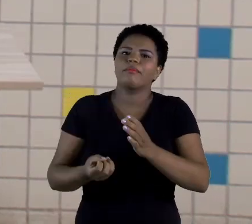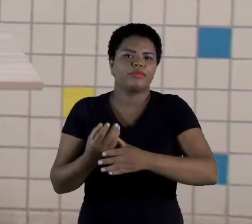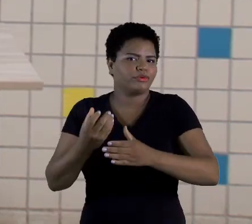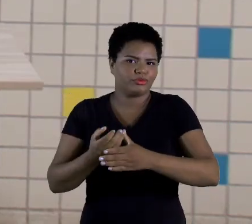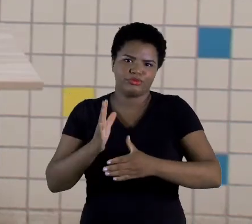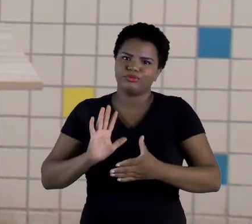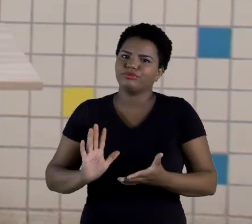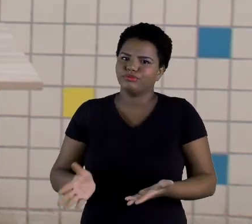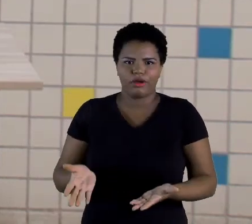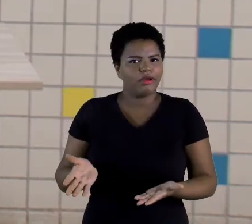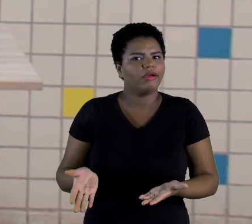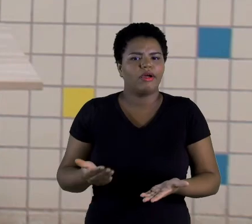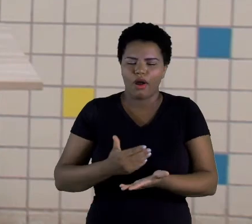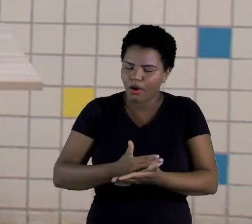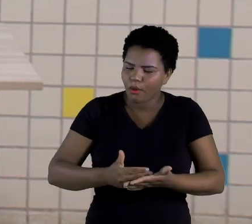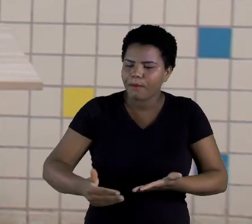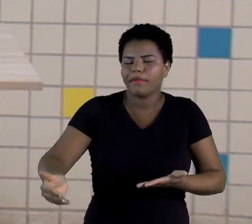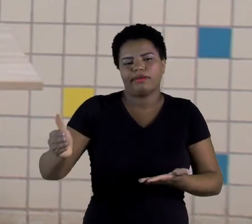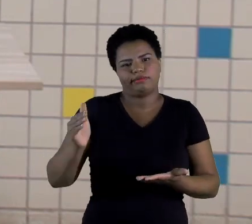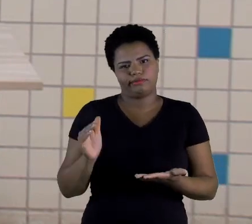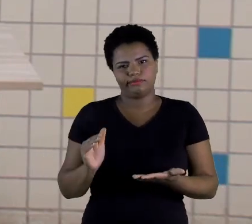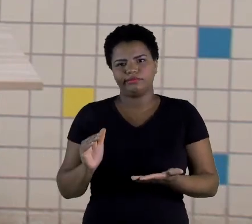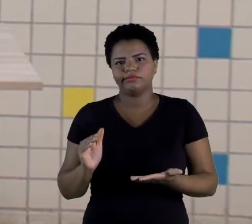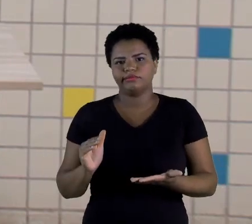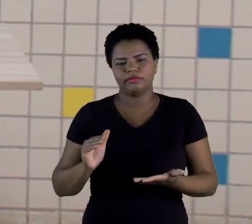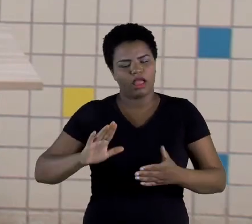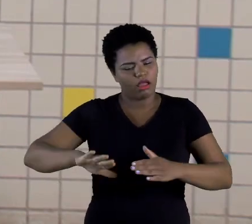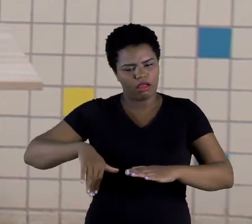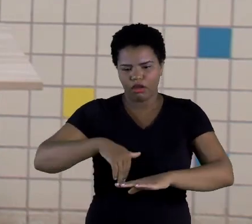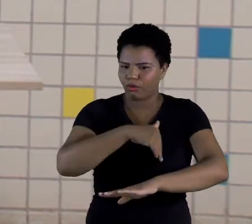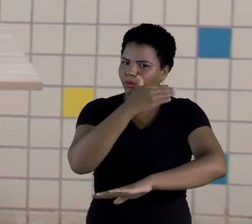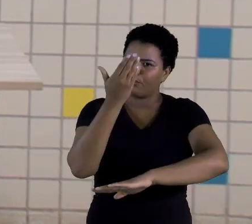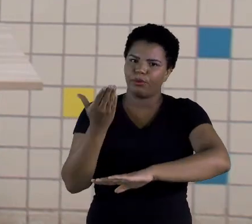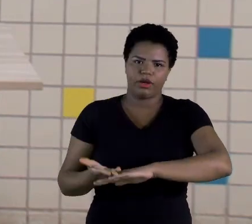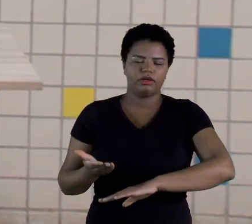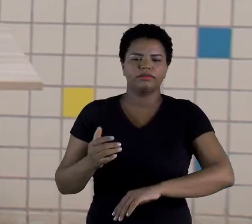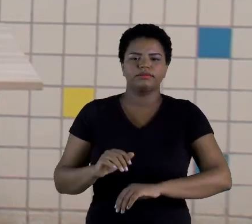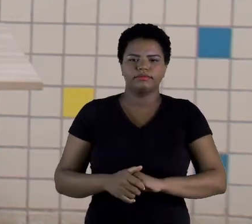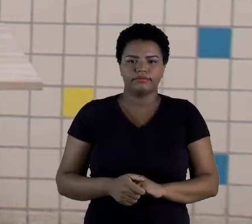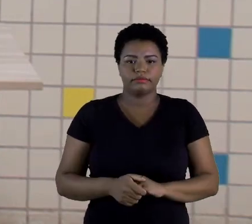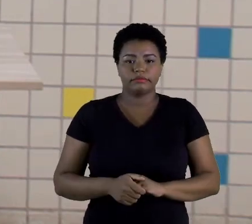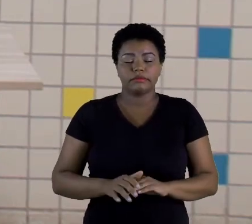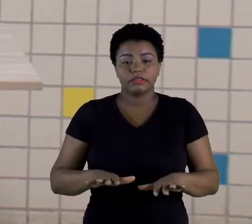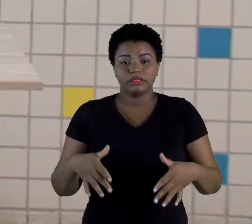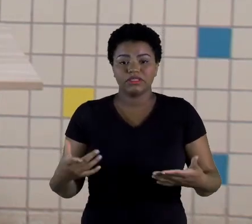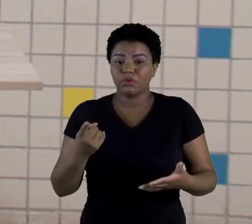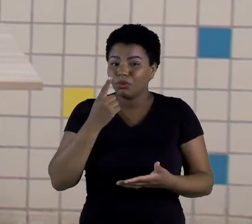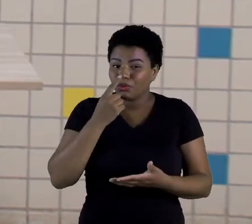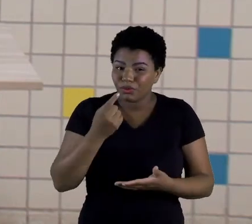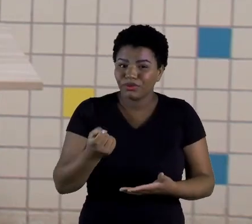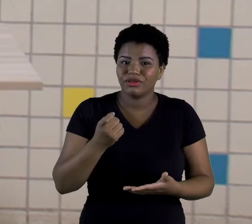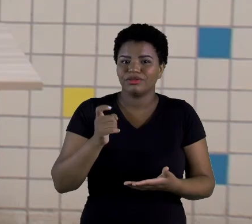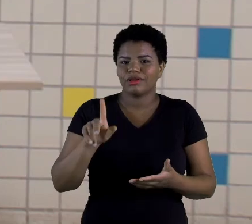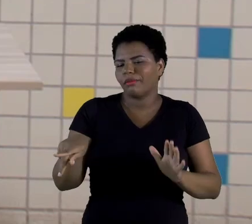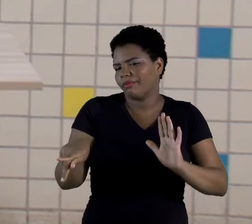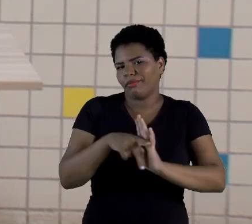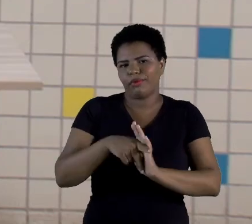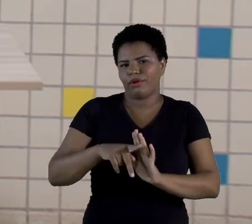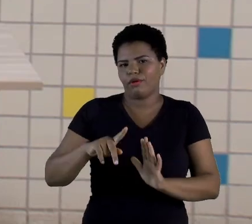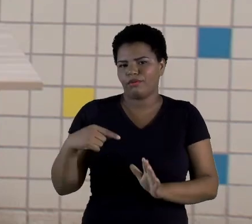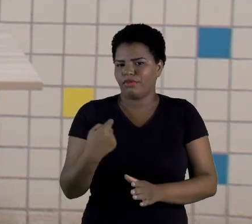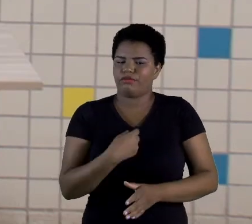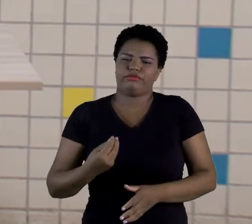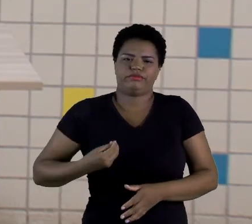Já começa a produzir lixo e aí vai o dia inteiro. Então, o lixo é algo que faz parte do nosso cotidiano e que